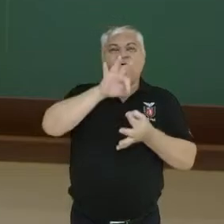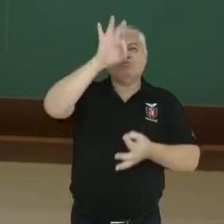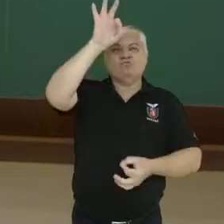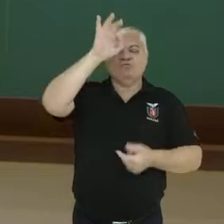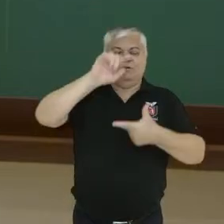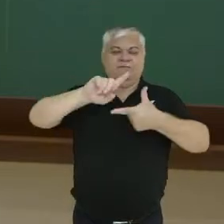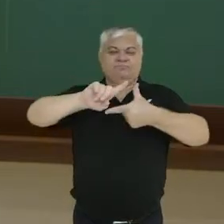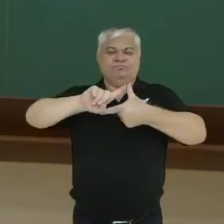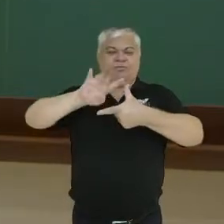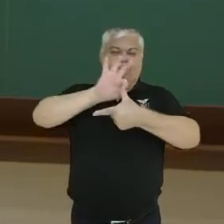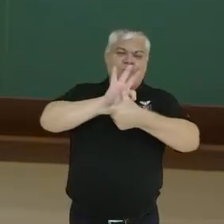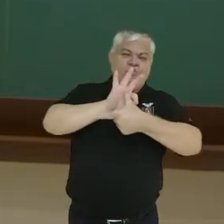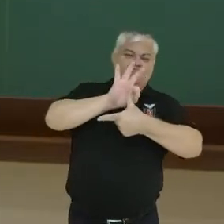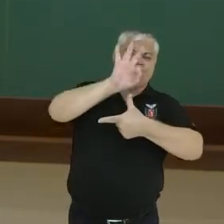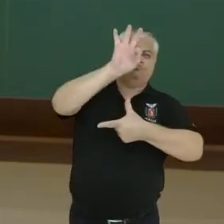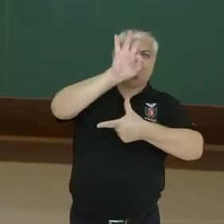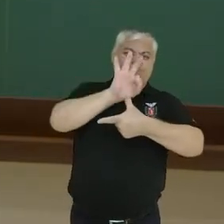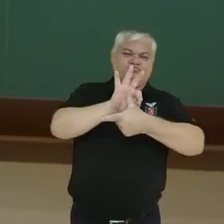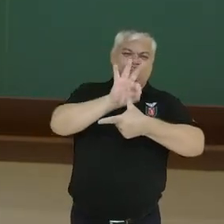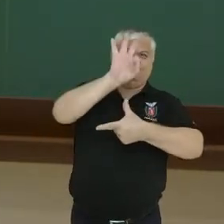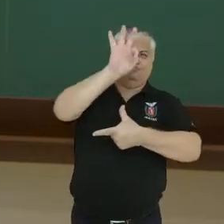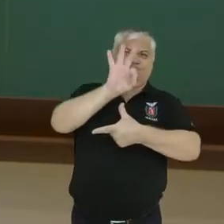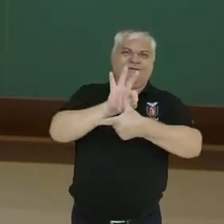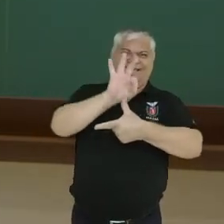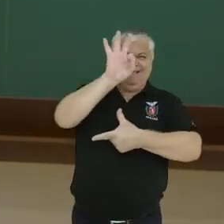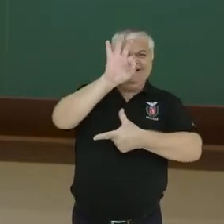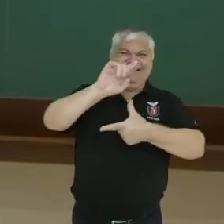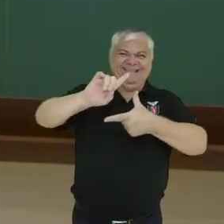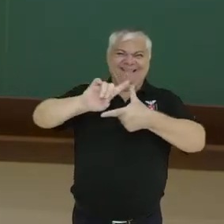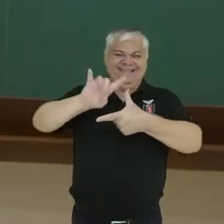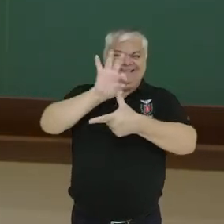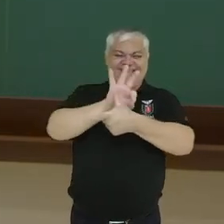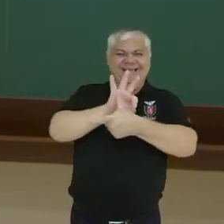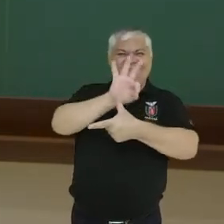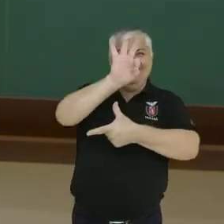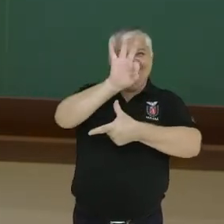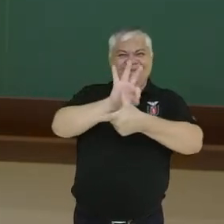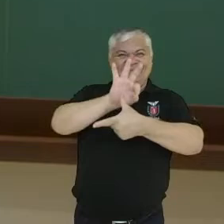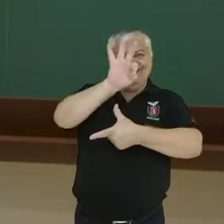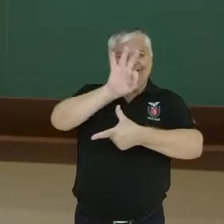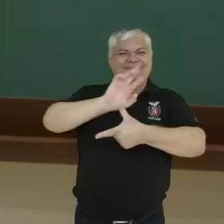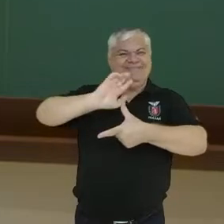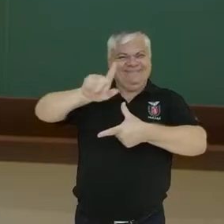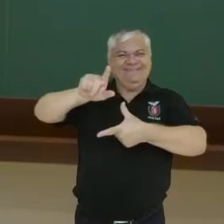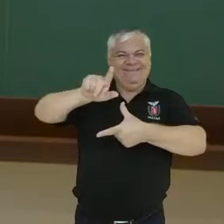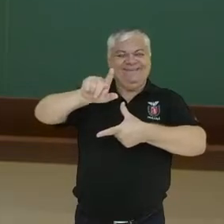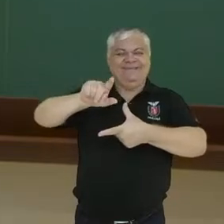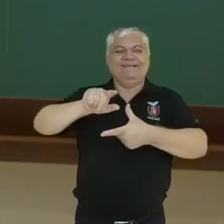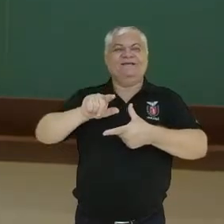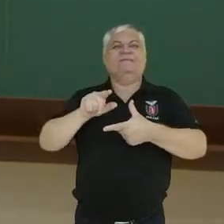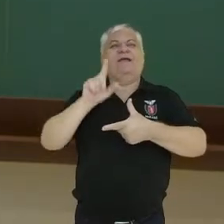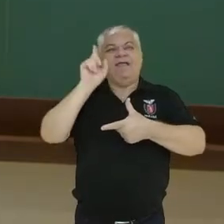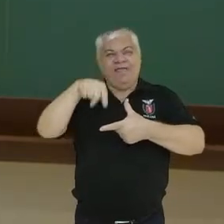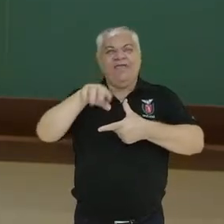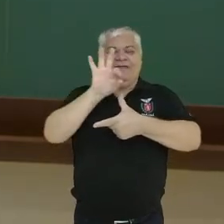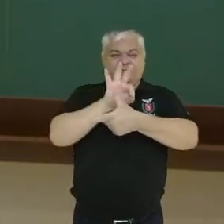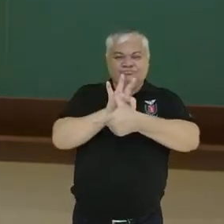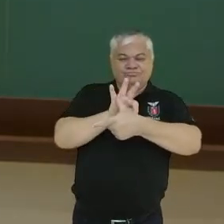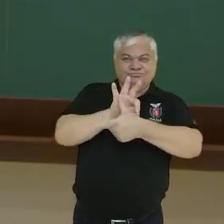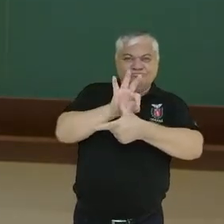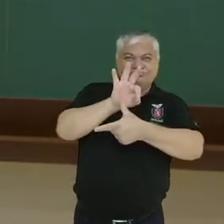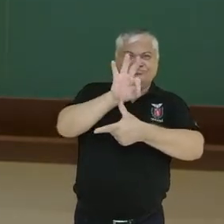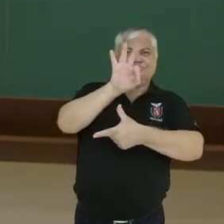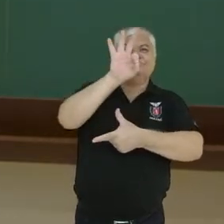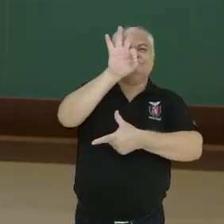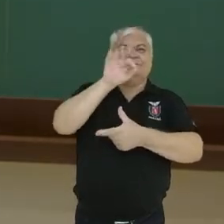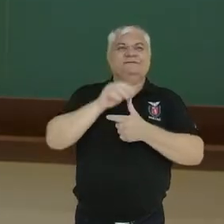esse vértice. Aqui a altura fica meio estranha, porque fica para fora, né, do triângulo. Mas não tem problema, é a altura do vértice ali, ó, não tem a ver